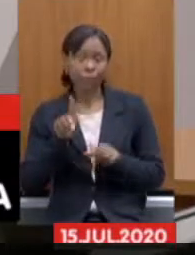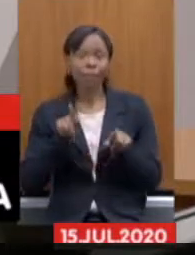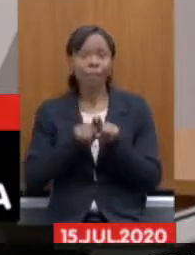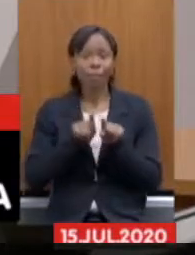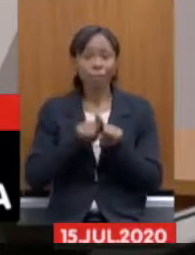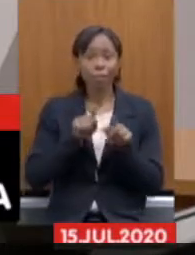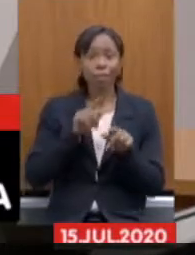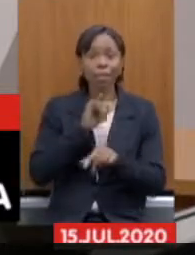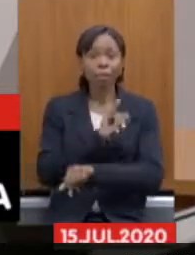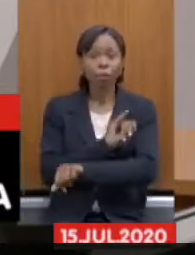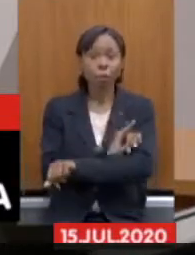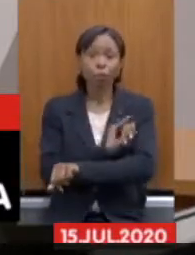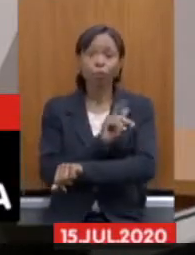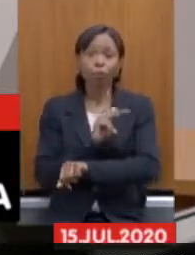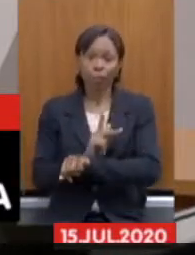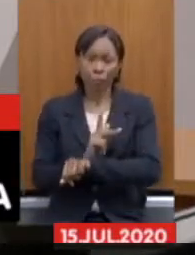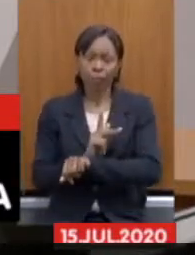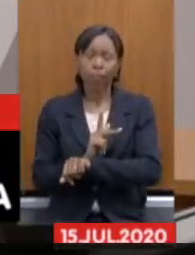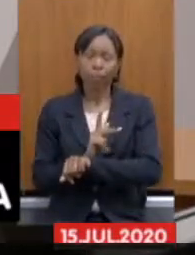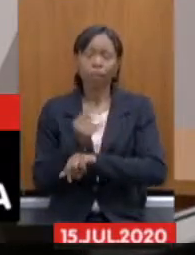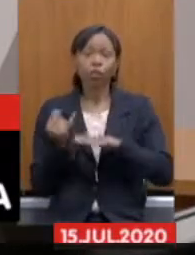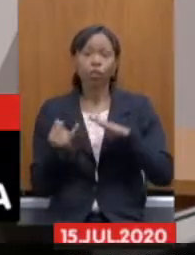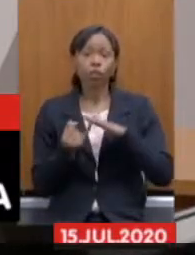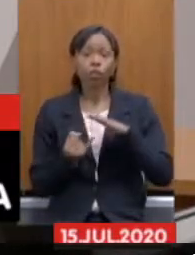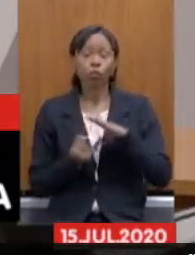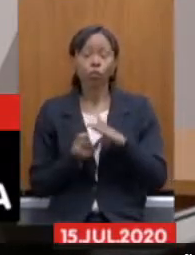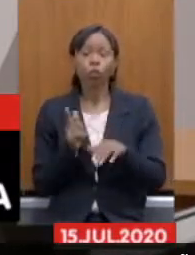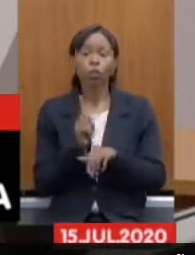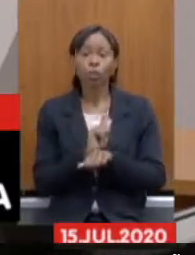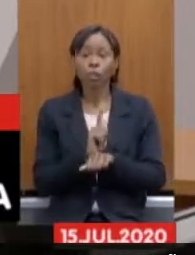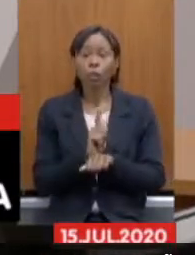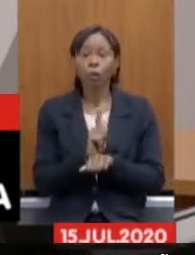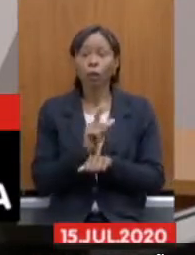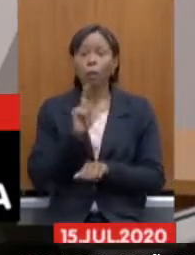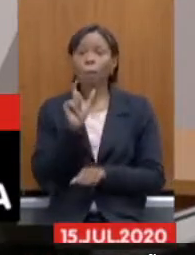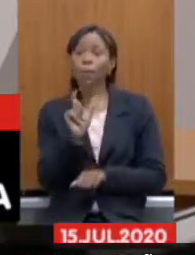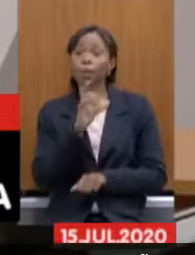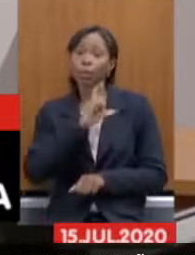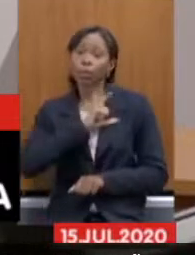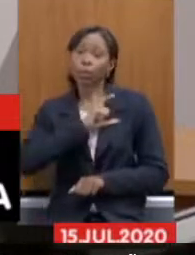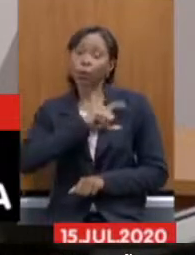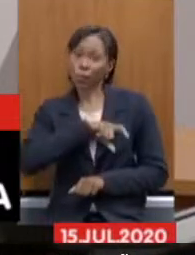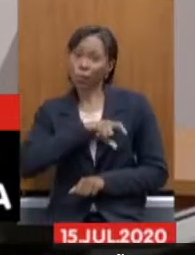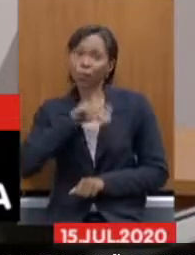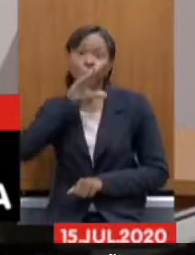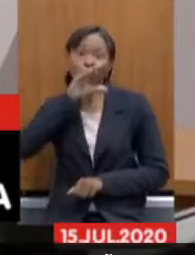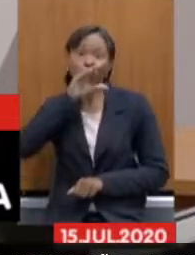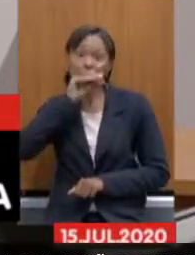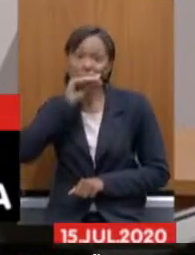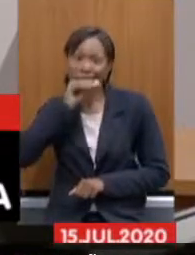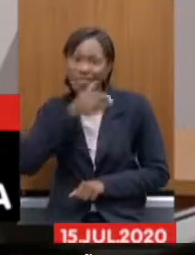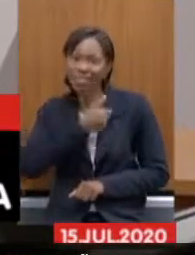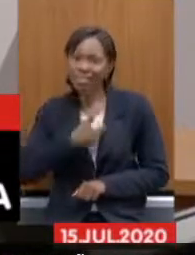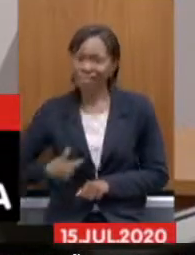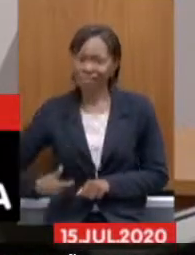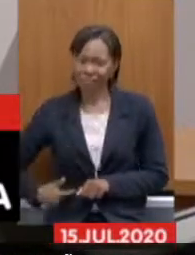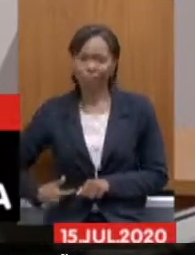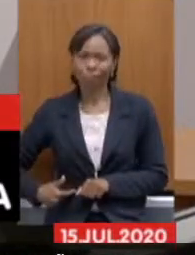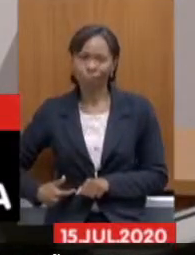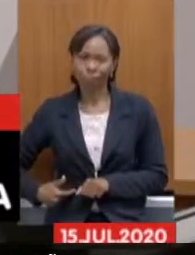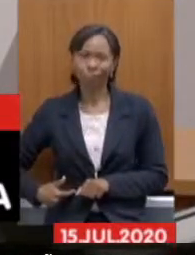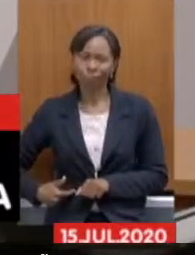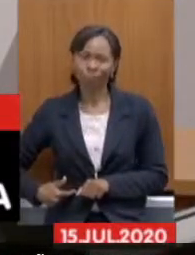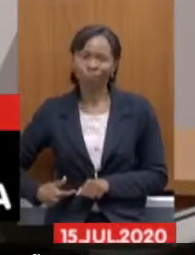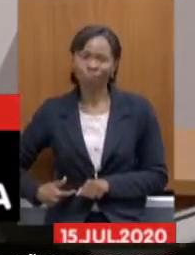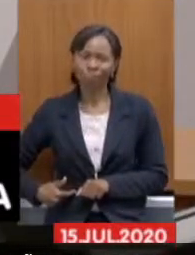ipsemg instituto de gestão do plano de saúde dos servidores do estado evidentemente que há a gente